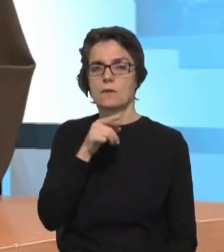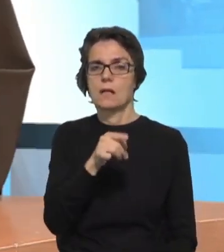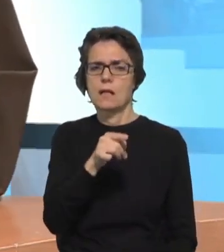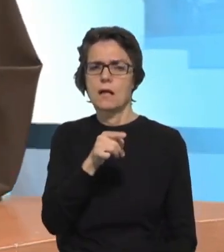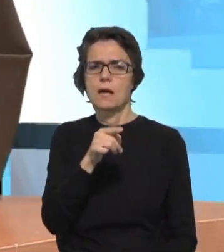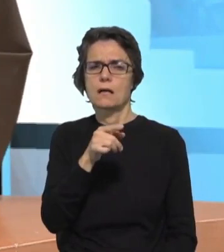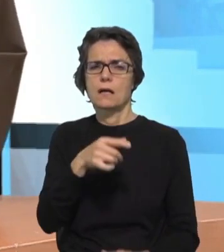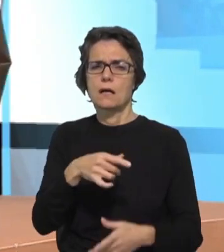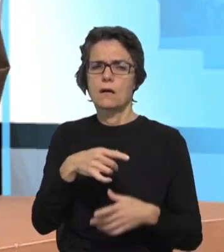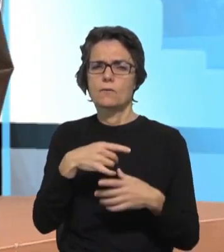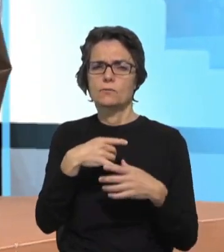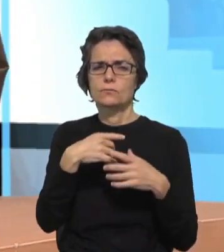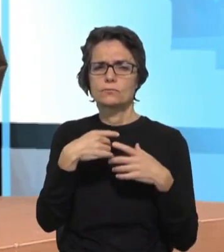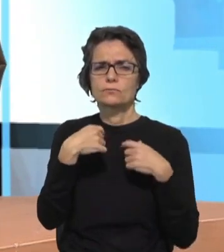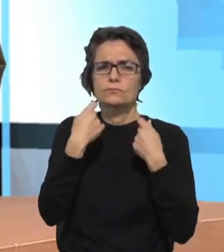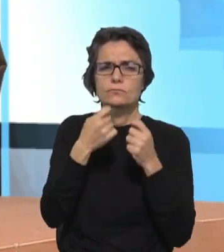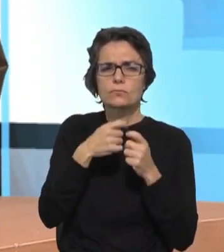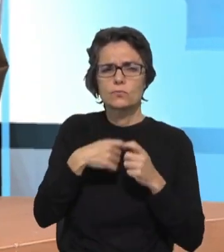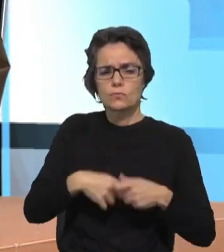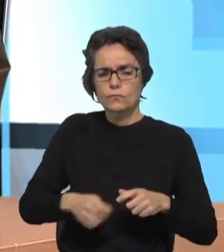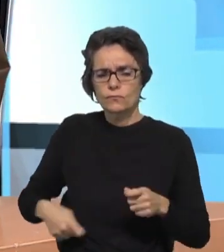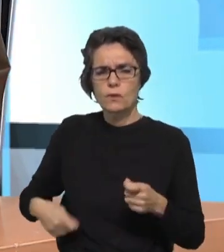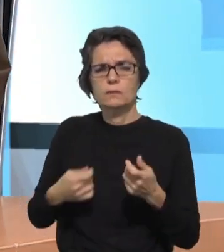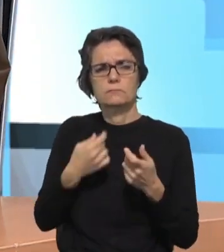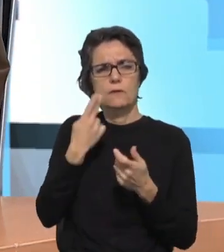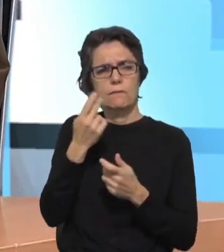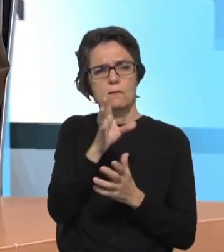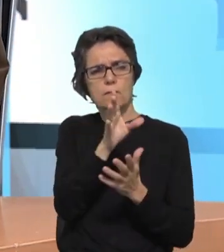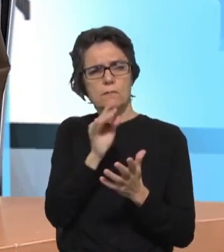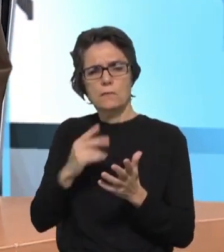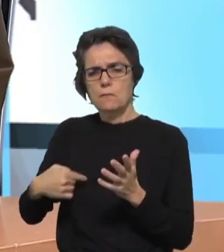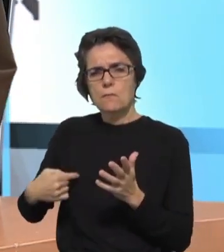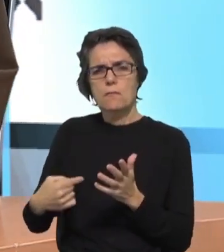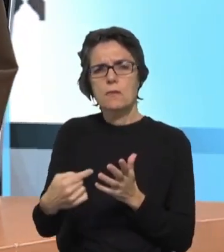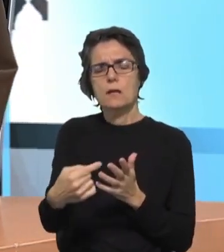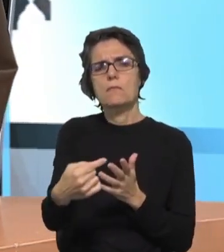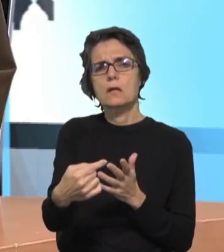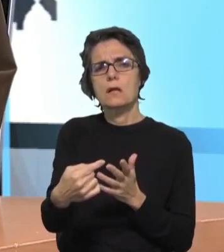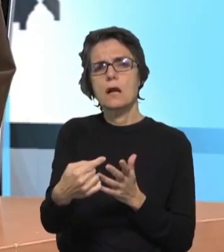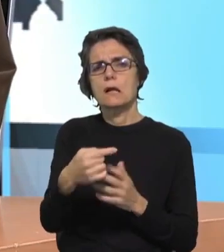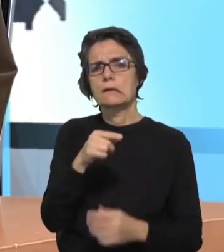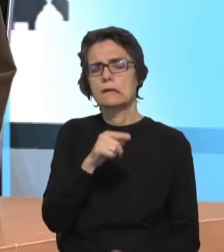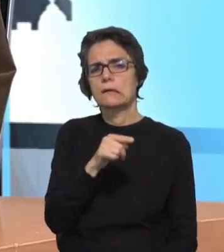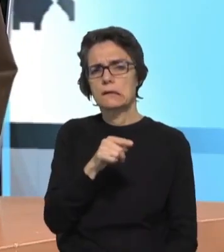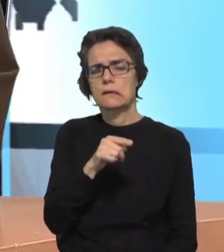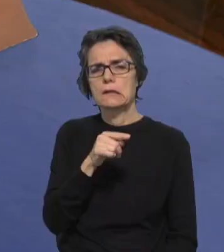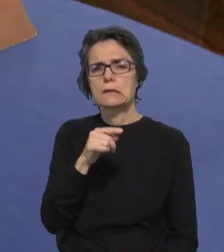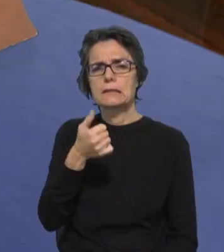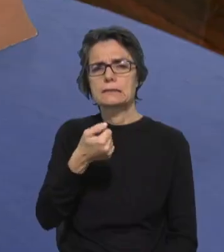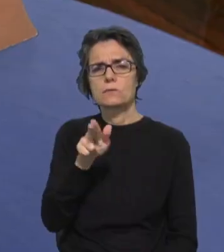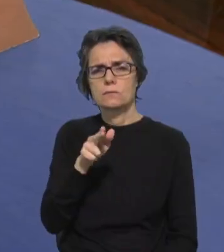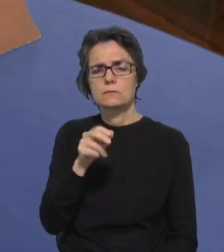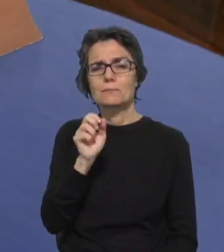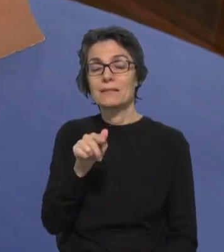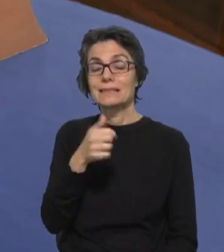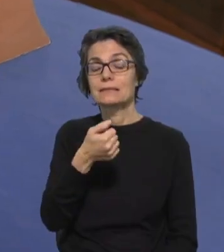ao seu estilo. Já repara que no último capítulo, em 1221, Francisco reúne em Assis cerca de 5.000 frades em capítulo,